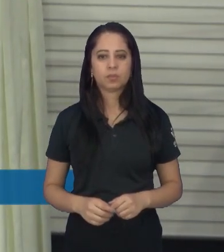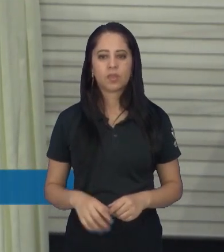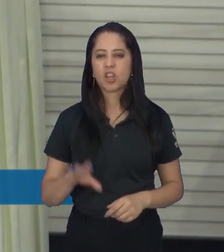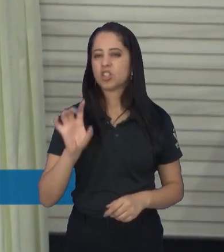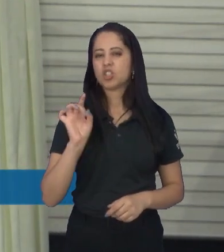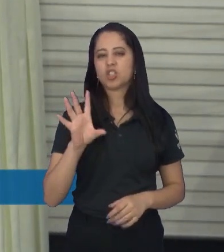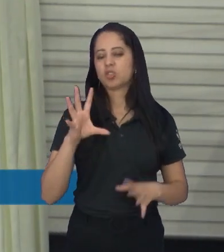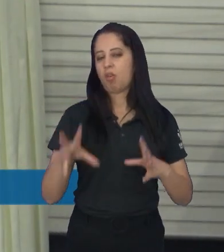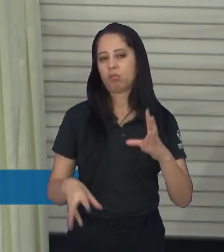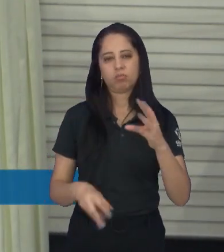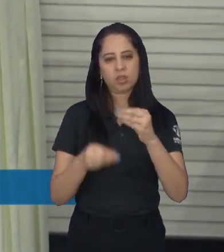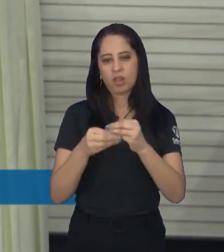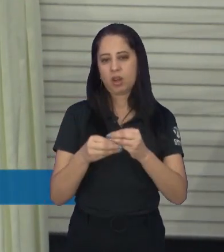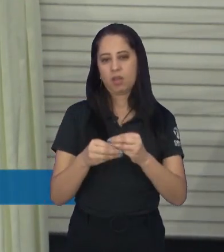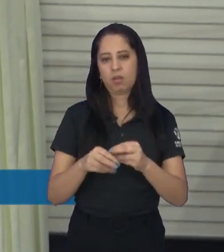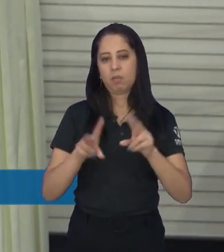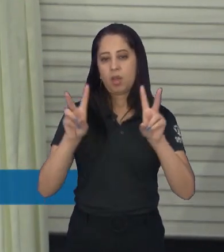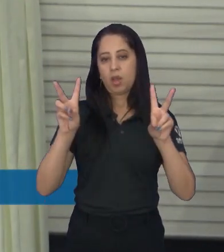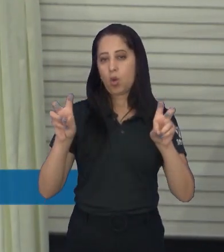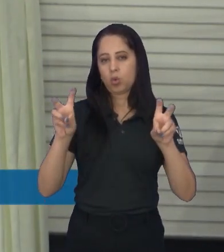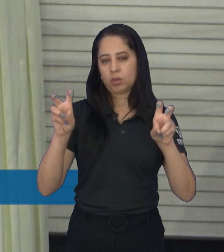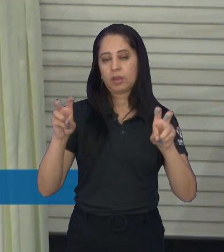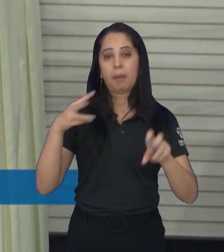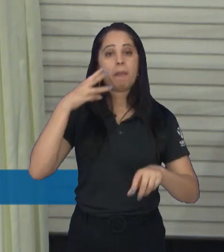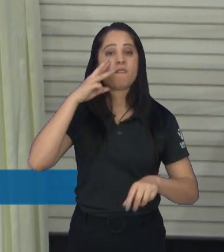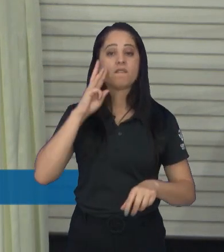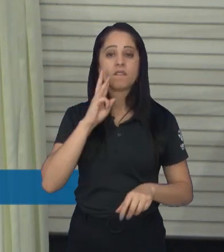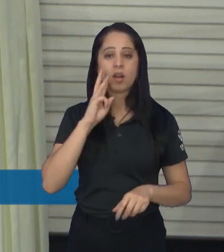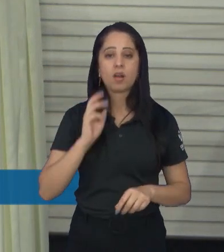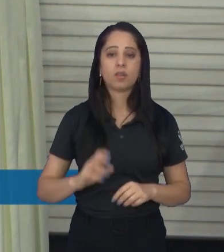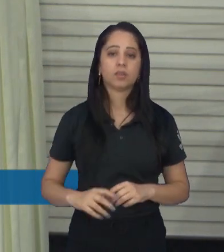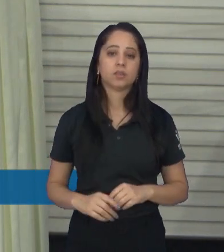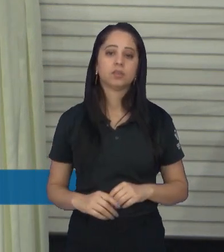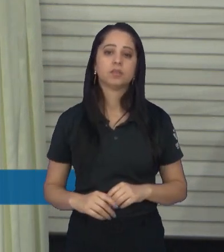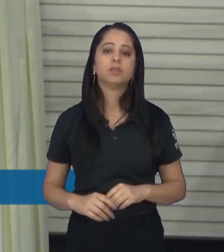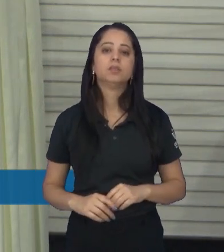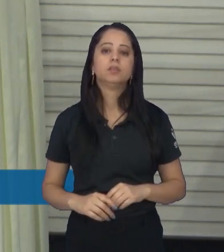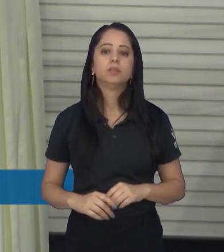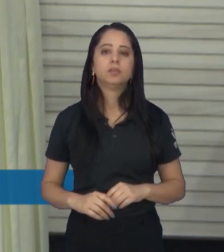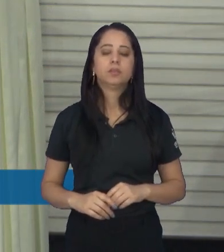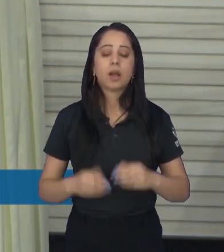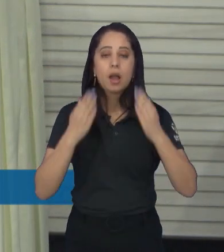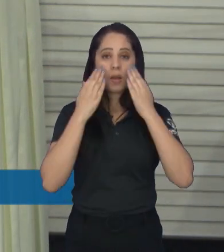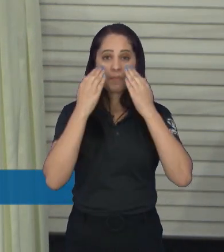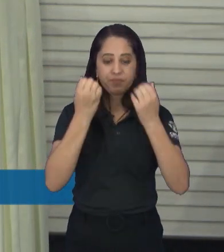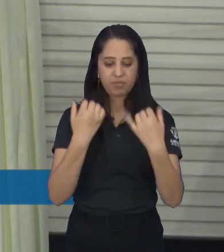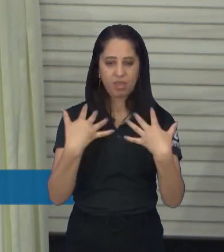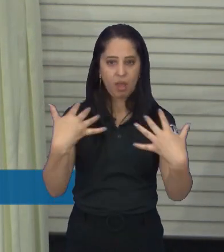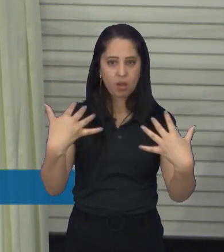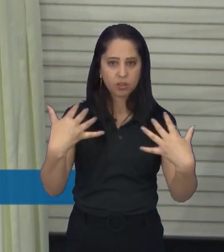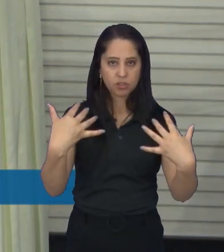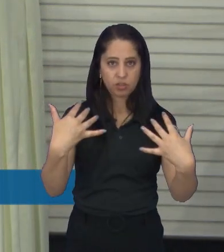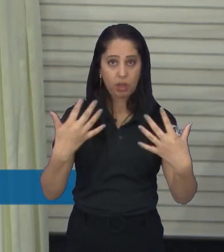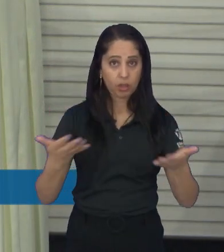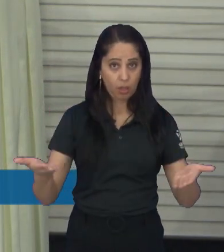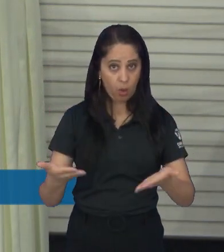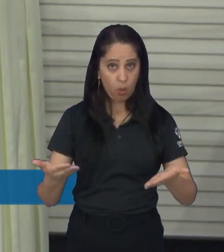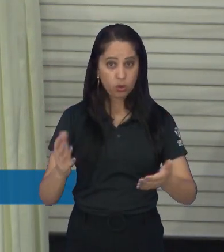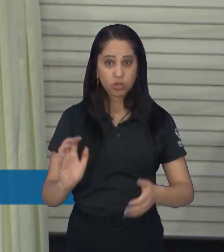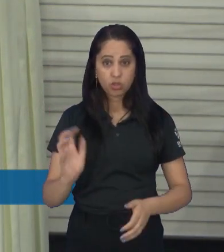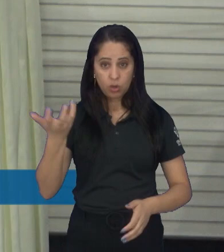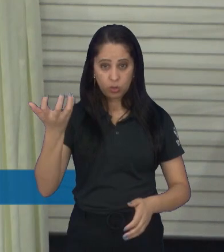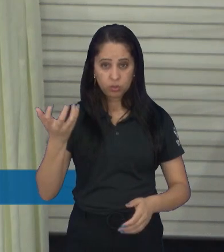entrar na pauta do vereador Walter é essa audiência pública está acontecendo